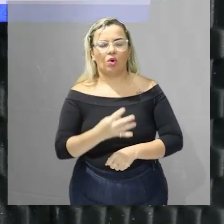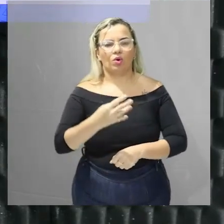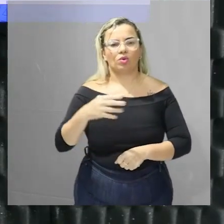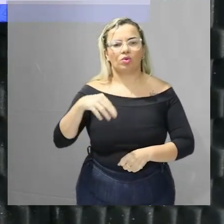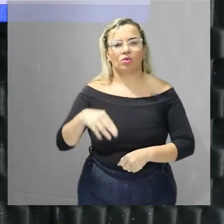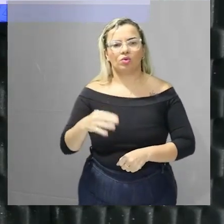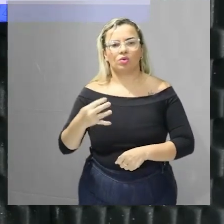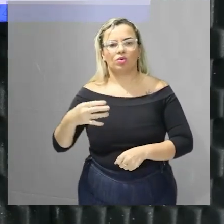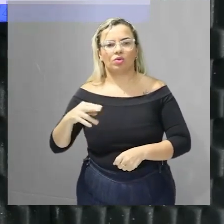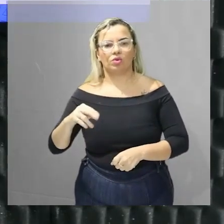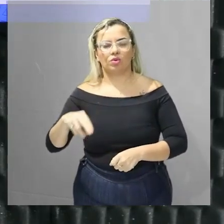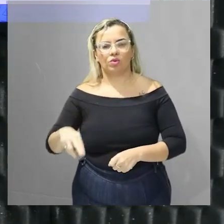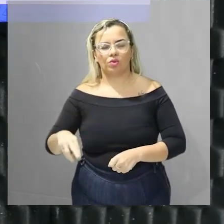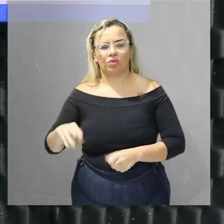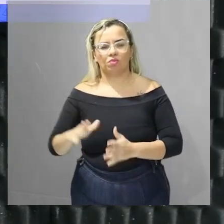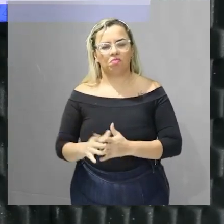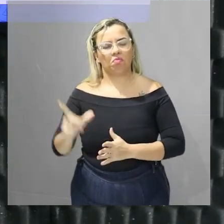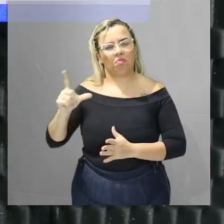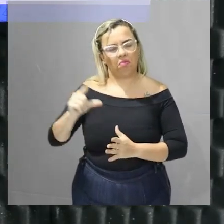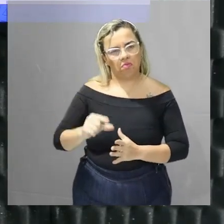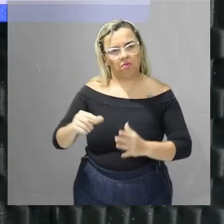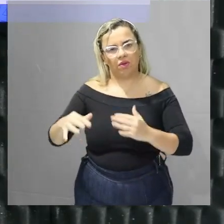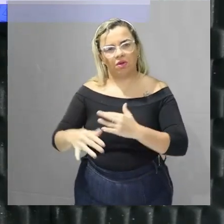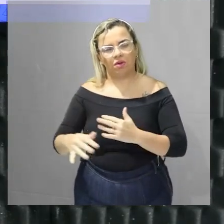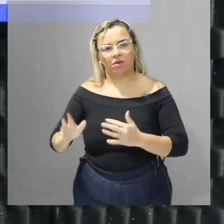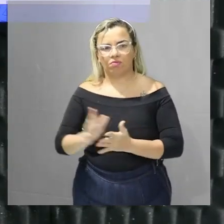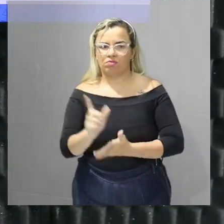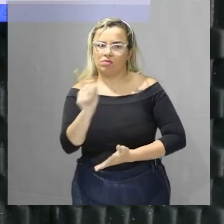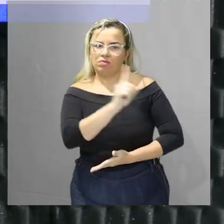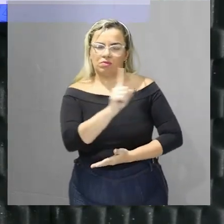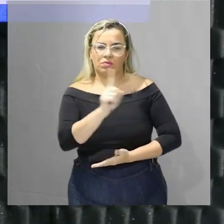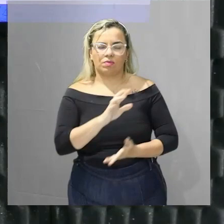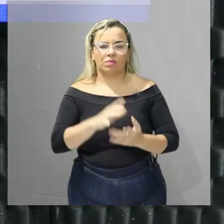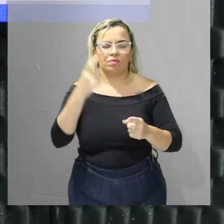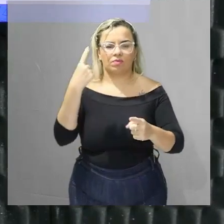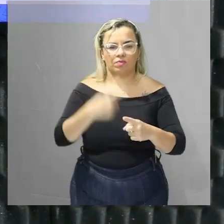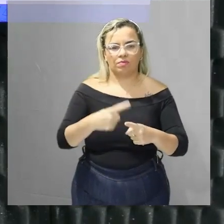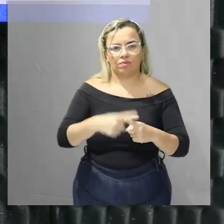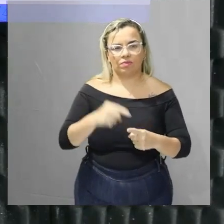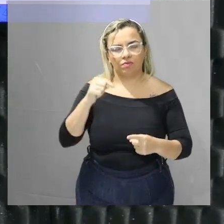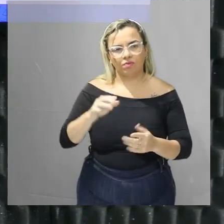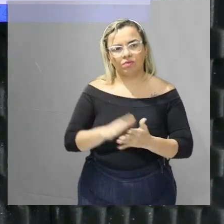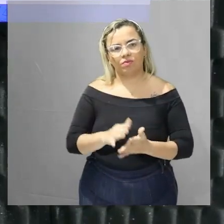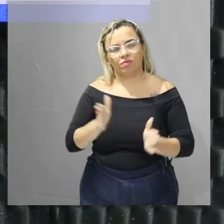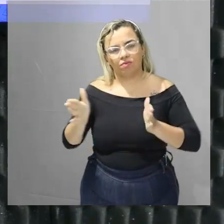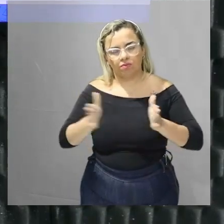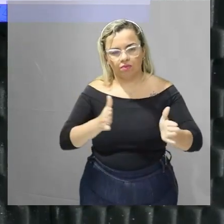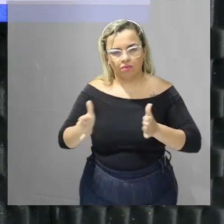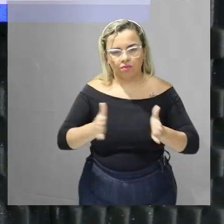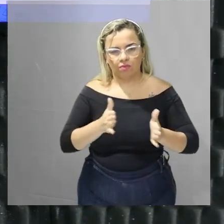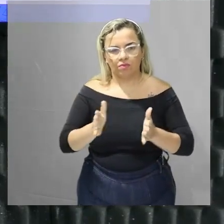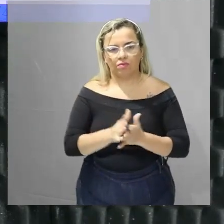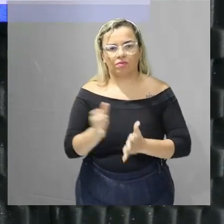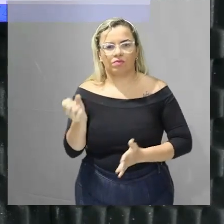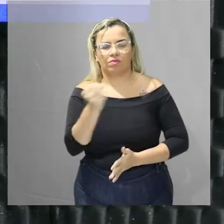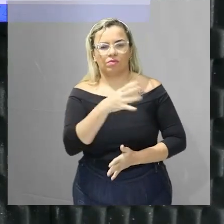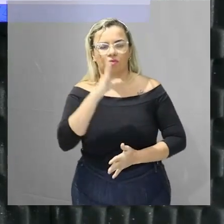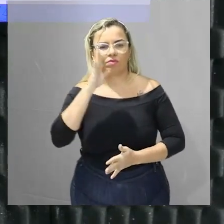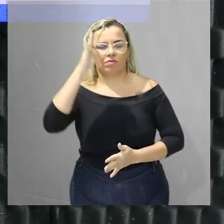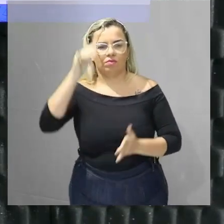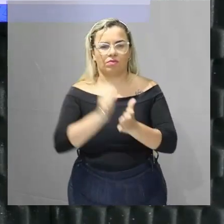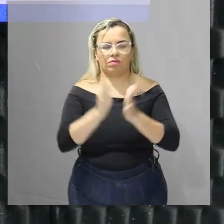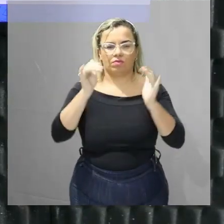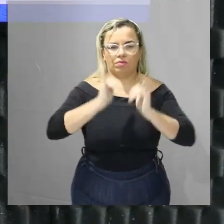cidade até de menor porte, se comparada à Imperatriz? A resposta era não. Por quê? Porque naquele período, galera, as inovações e principalmente